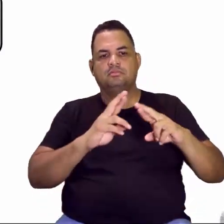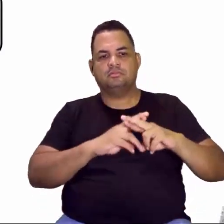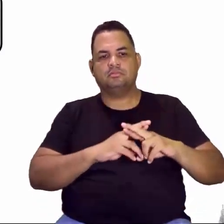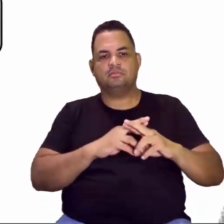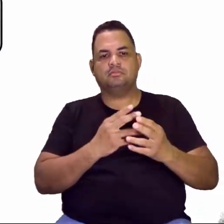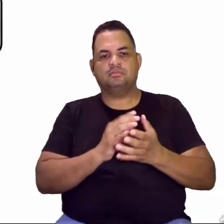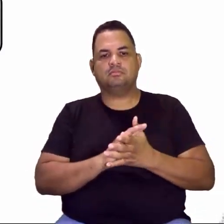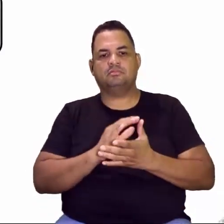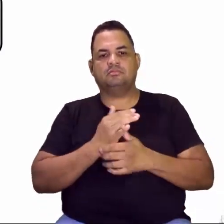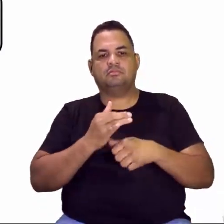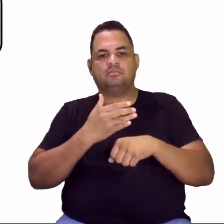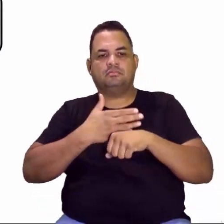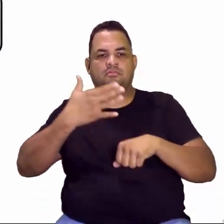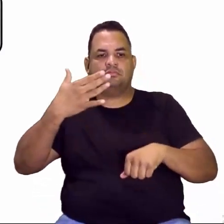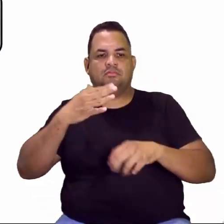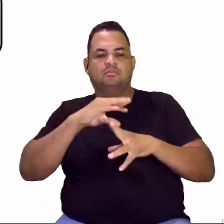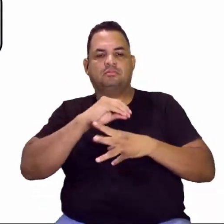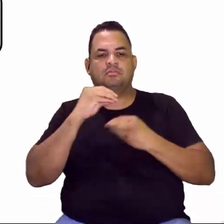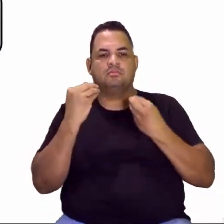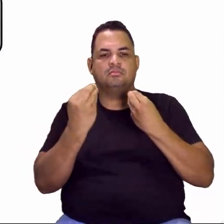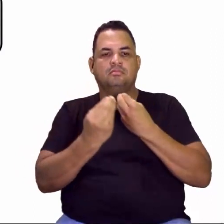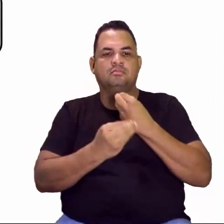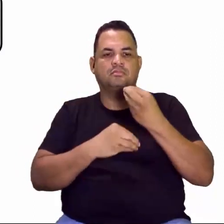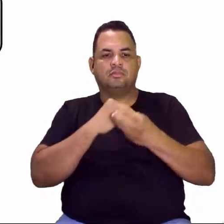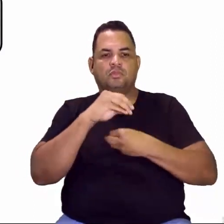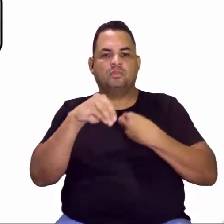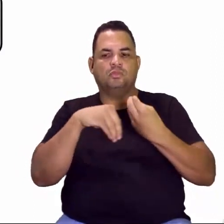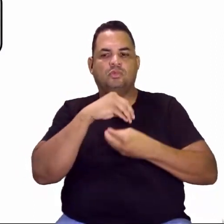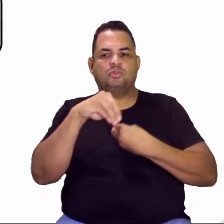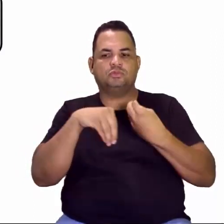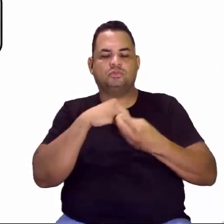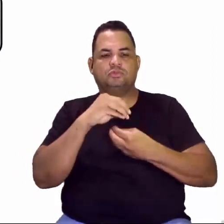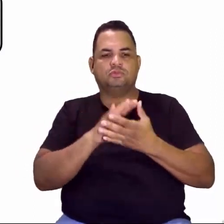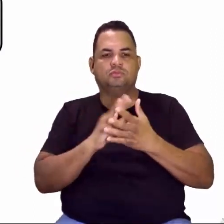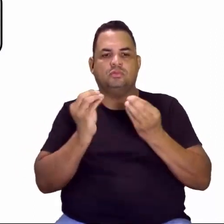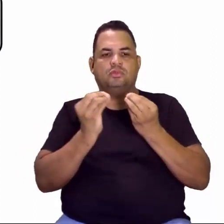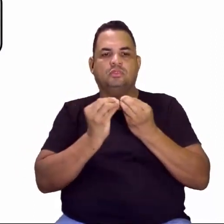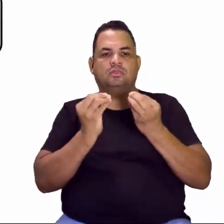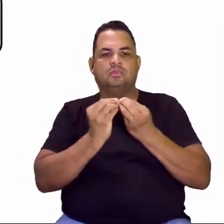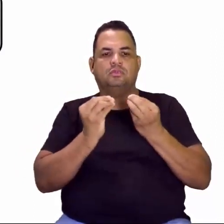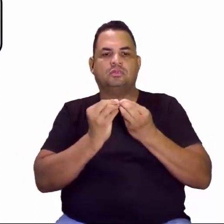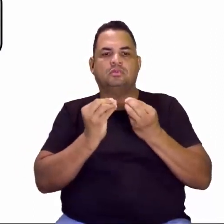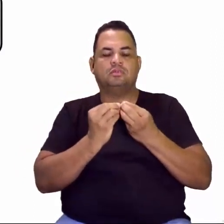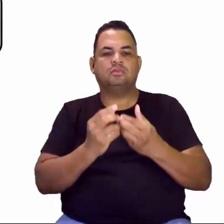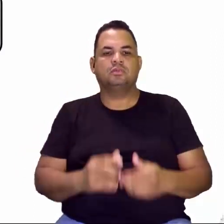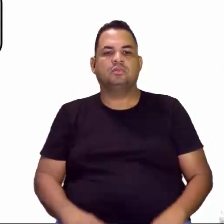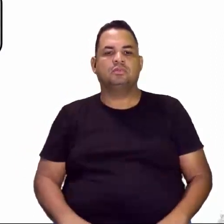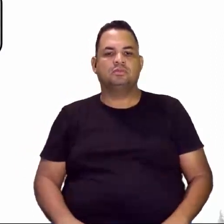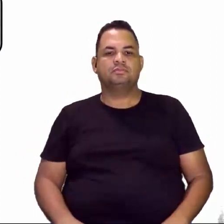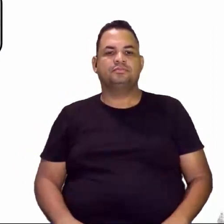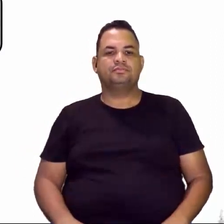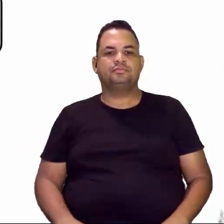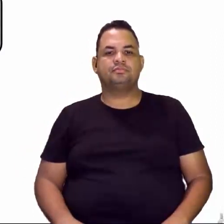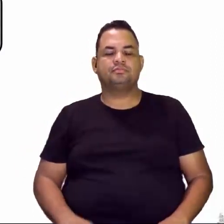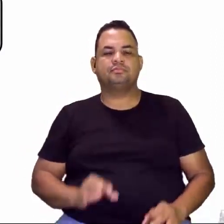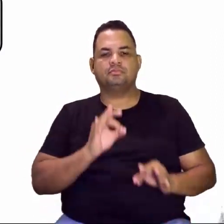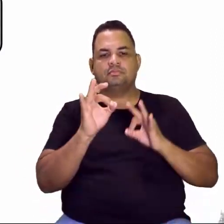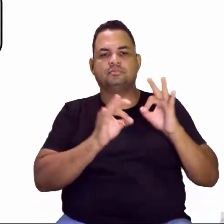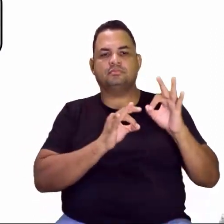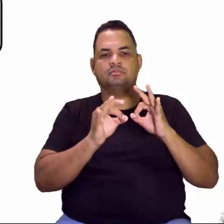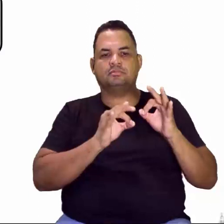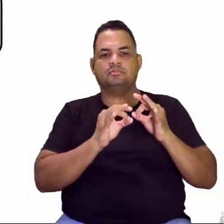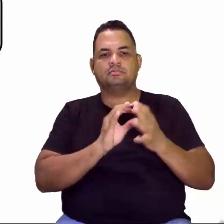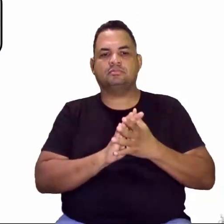reagindo com o ácido, que é um composto molecular, né? E como é um composto molecular, ele é